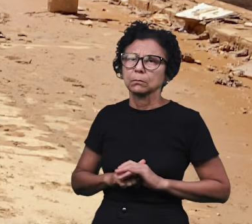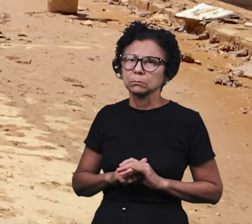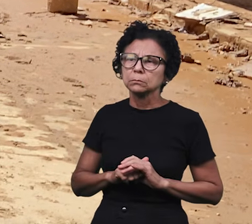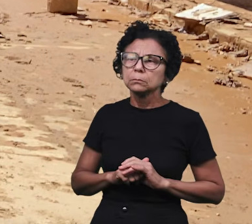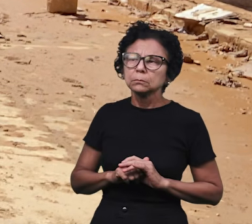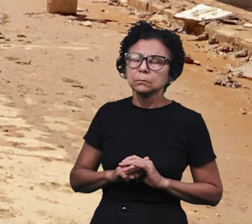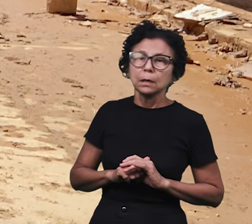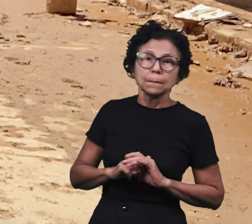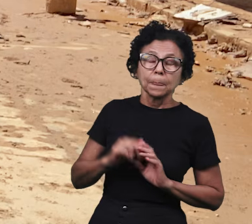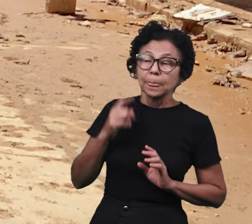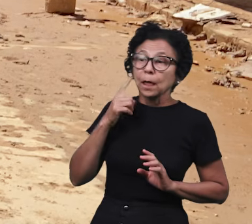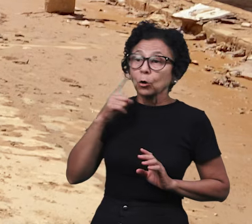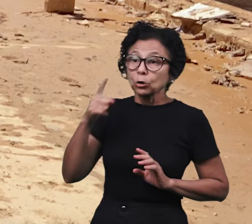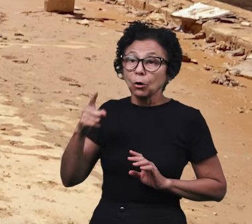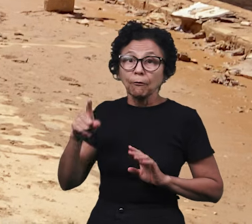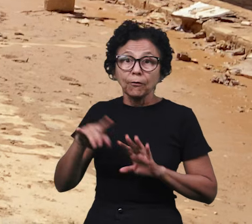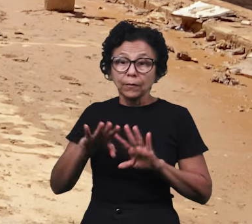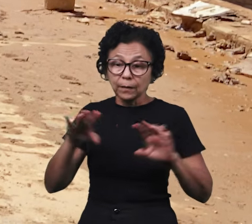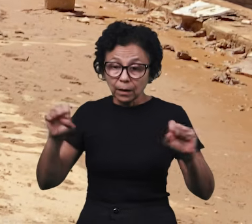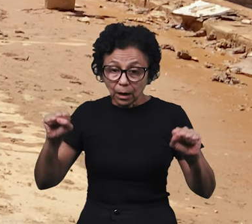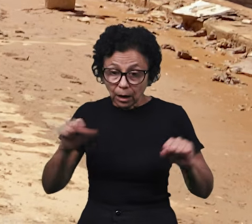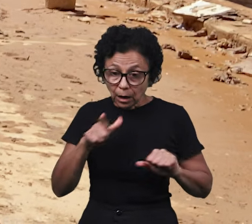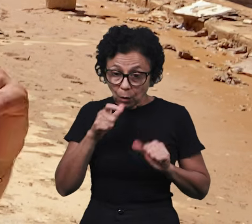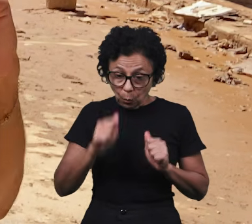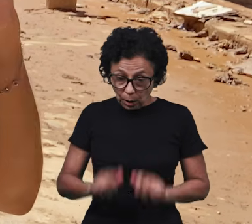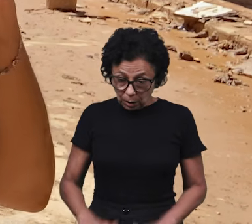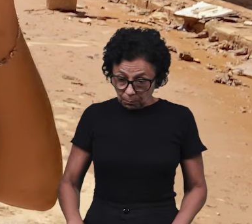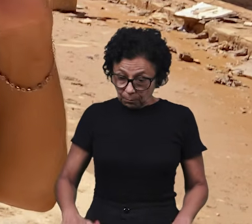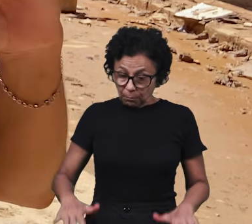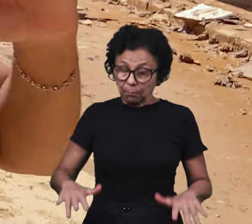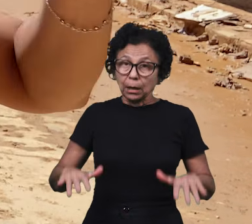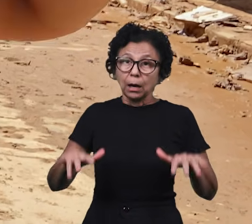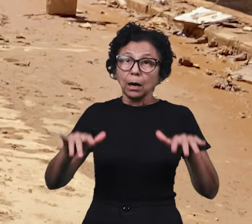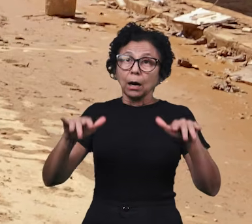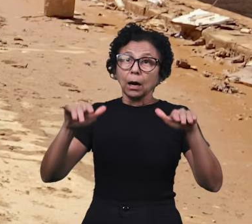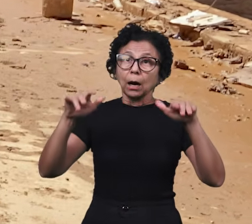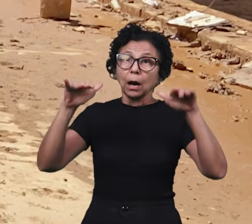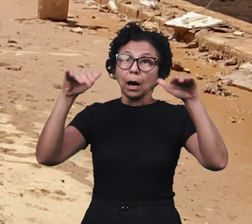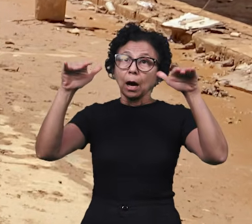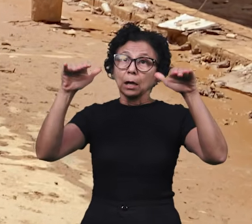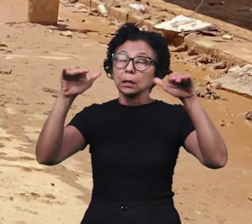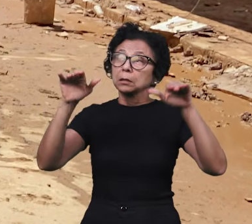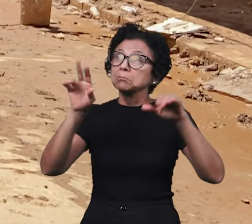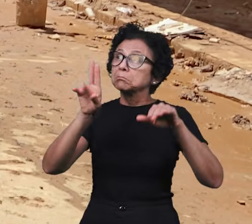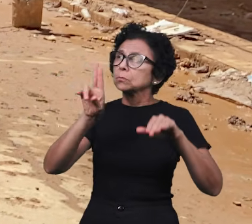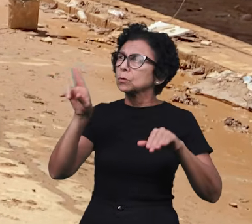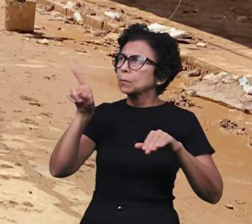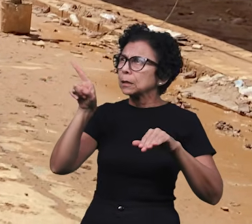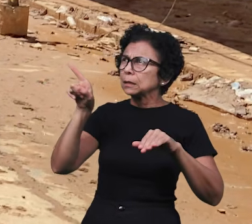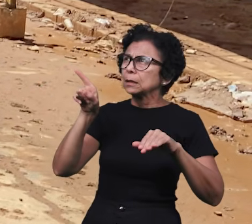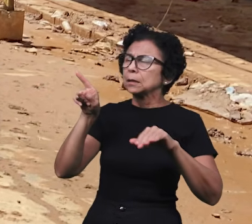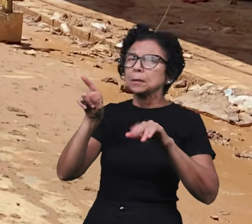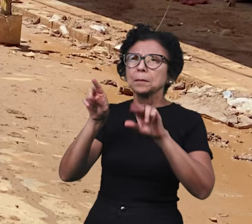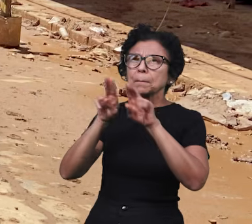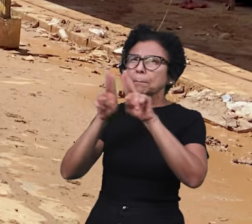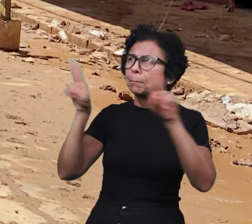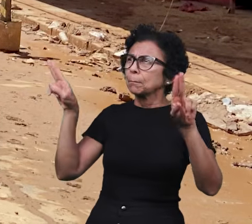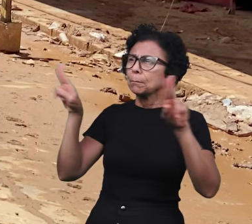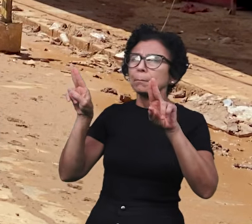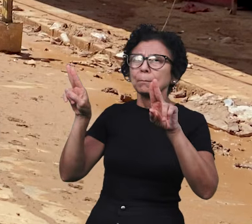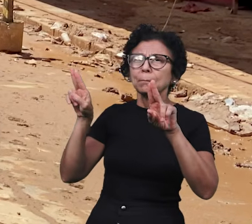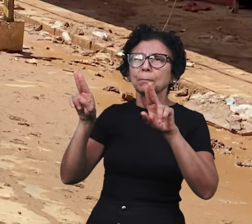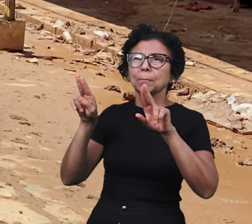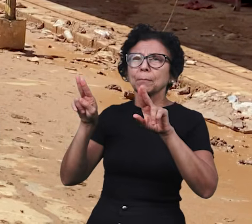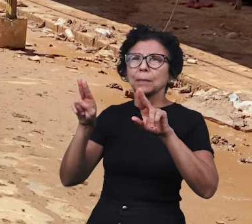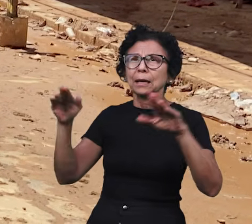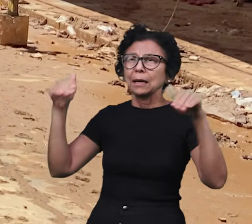subiu muito. Então, quando eu cheguei, a proporção do rio já estava muito grande. Essa avenida já estava toda tampada,